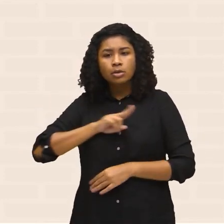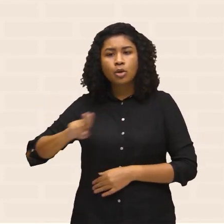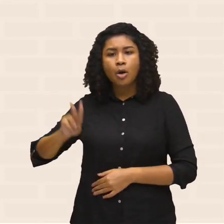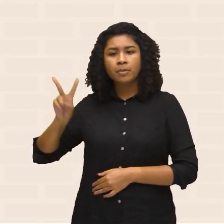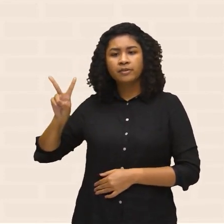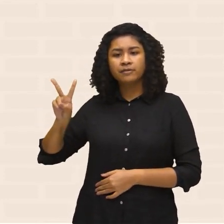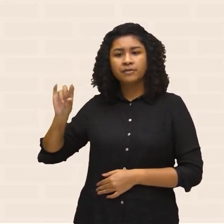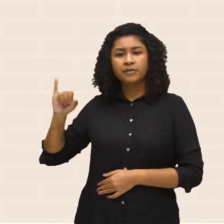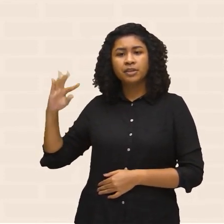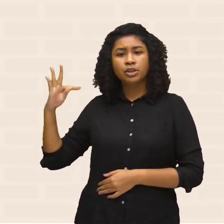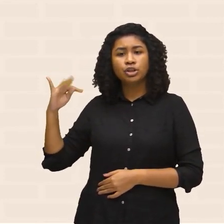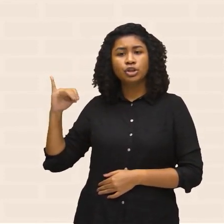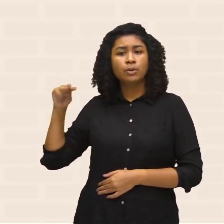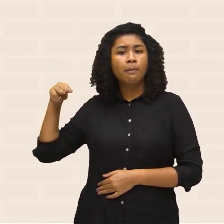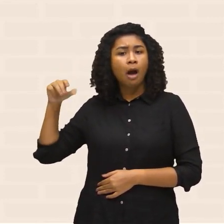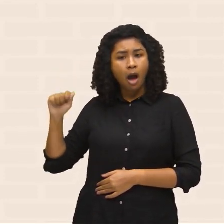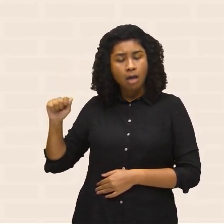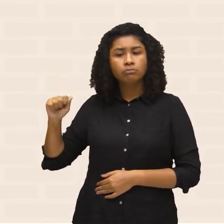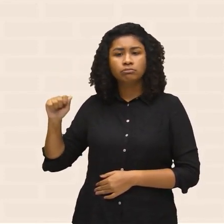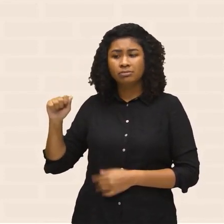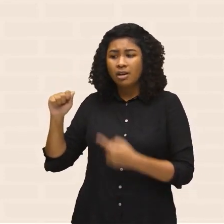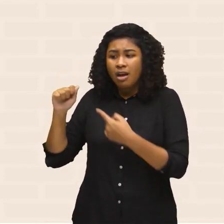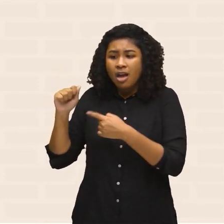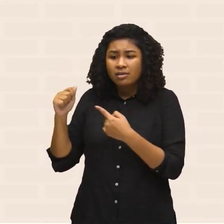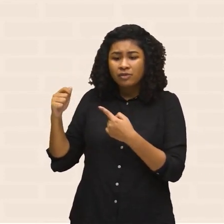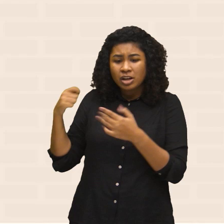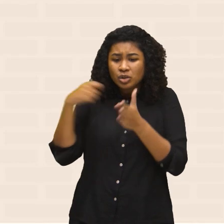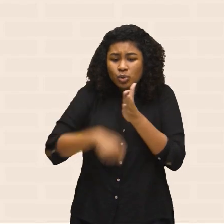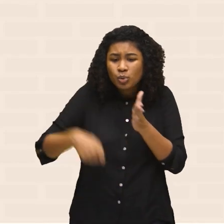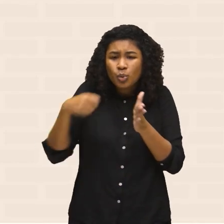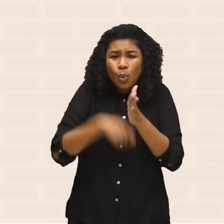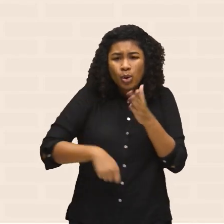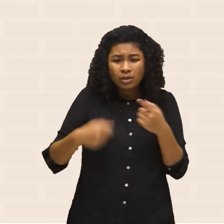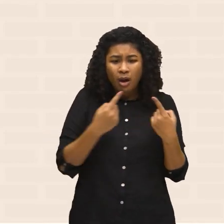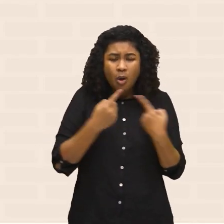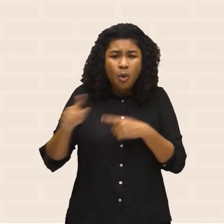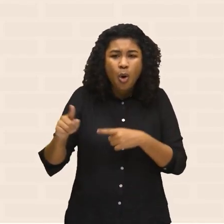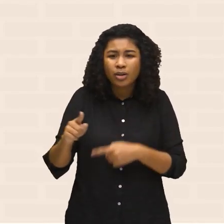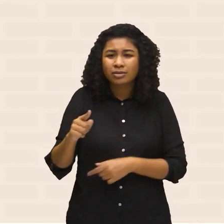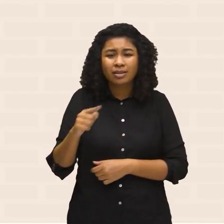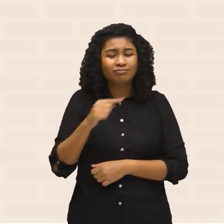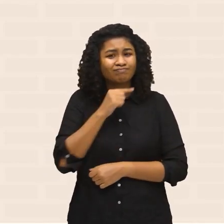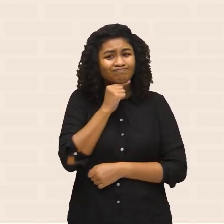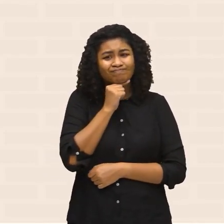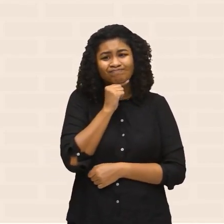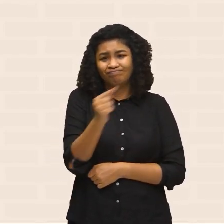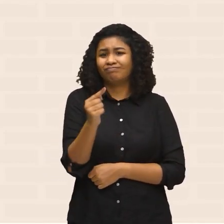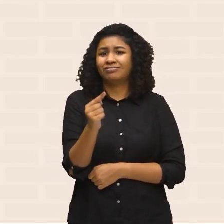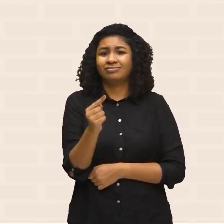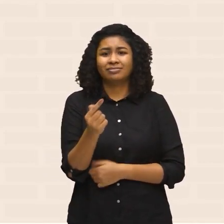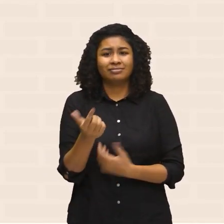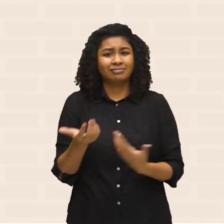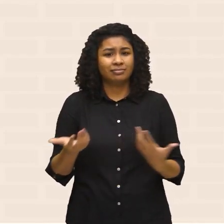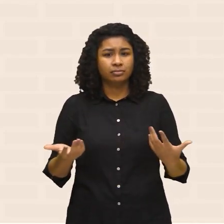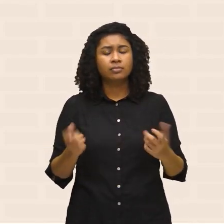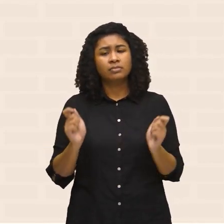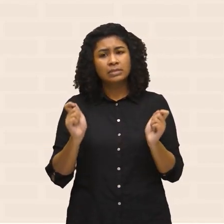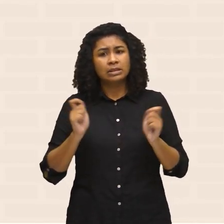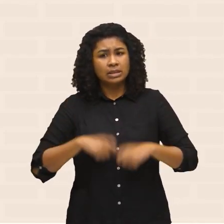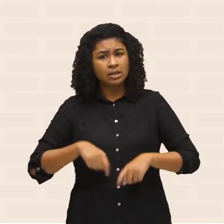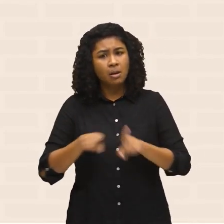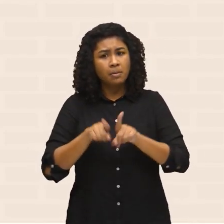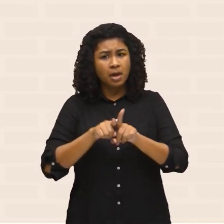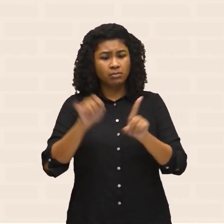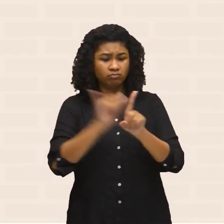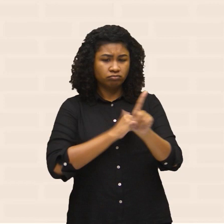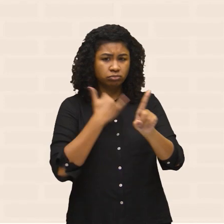das agressões, né? Aí pode ser também o bullying com violência psicológica. Ele,